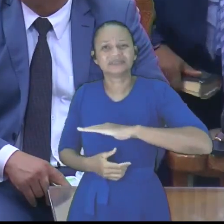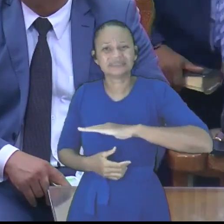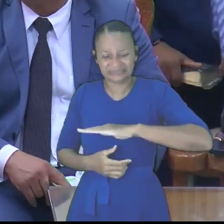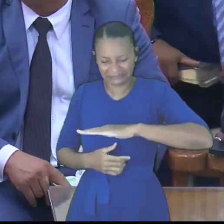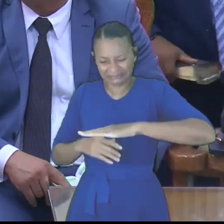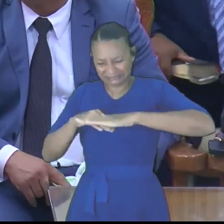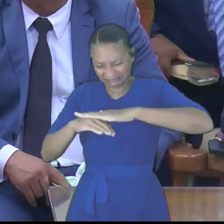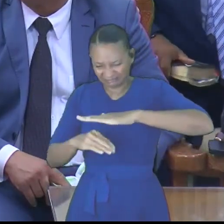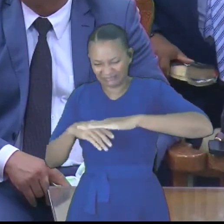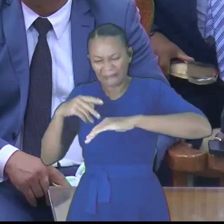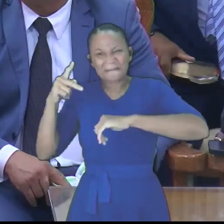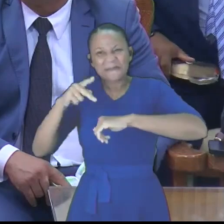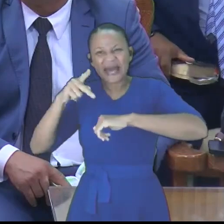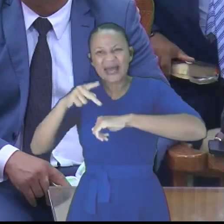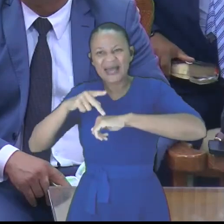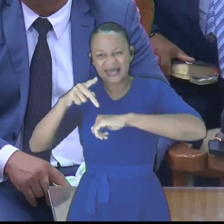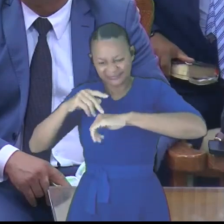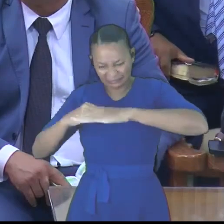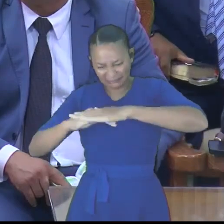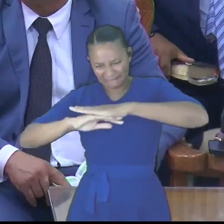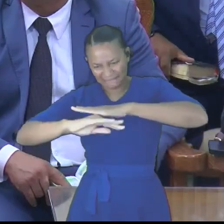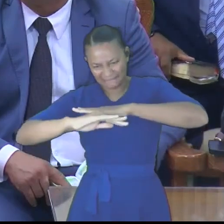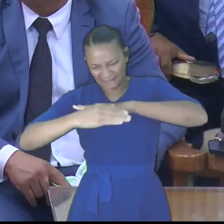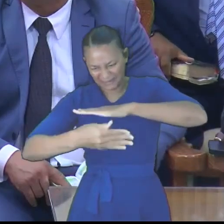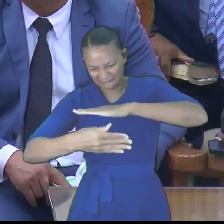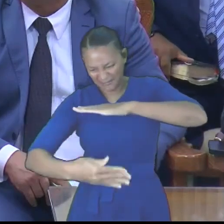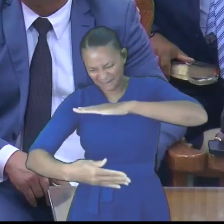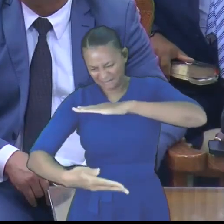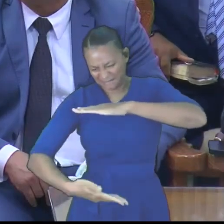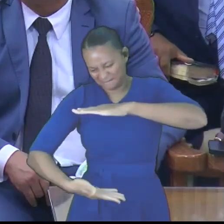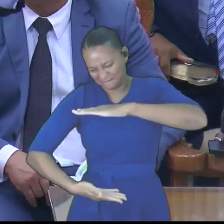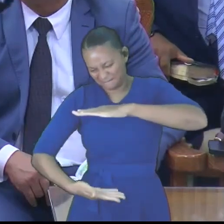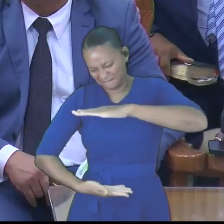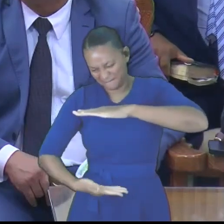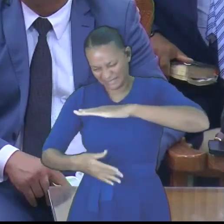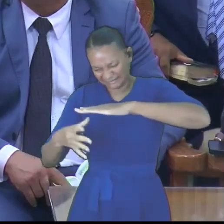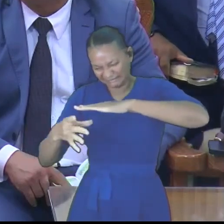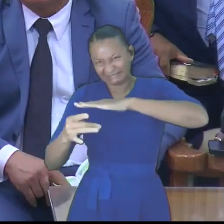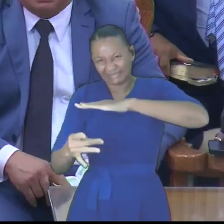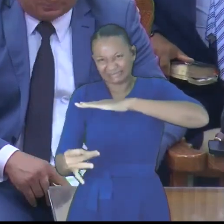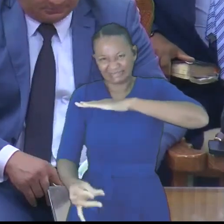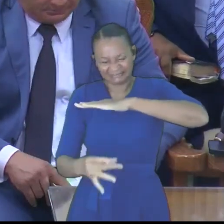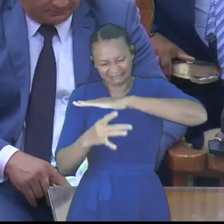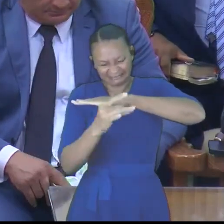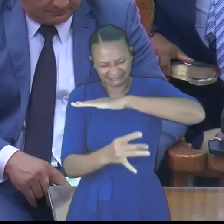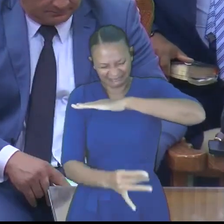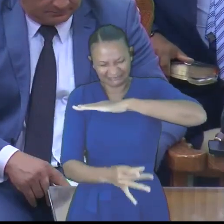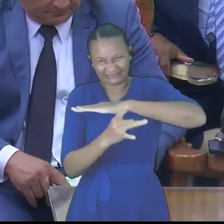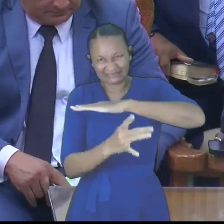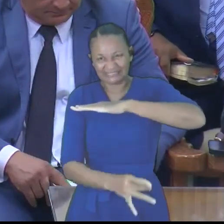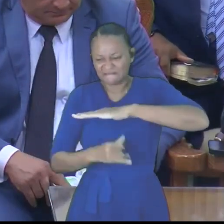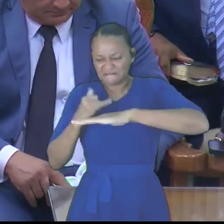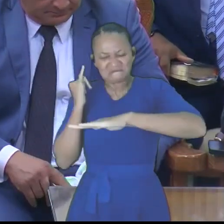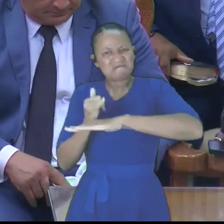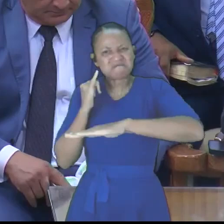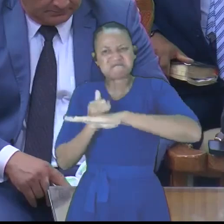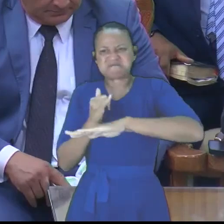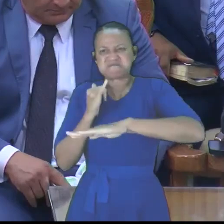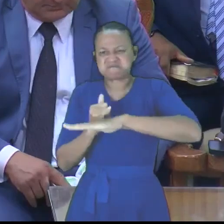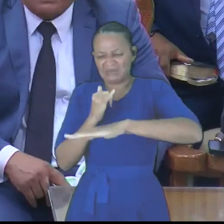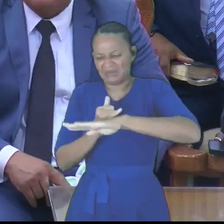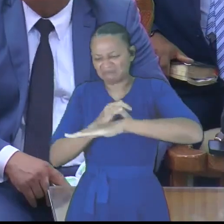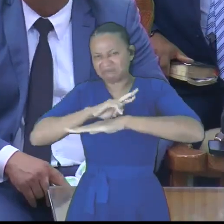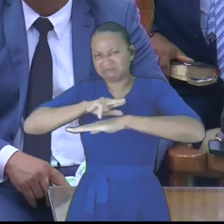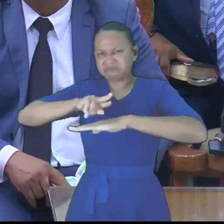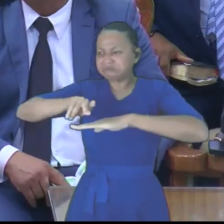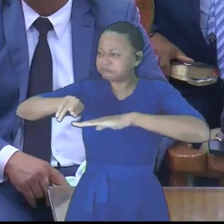Concreto armado com proteção de metais, de titânio, de ferro,